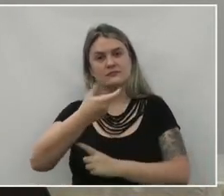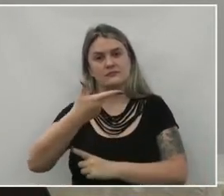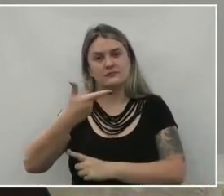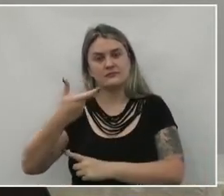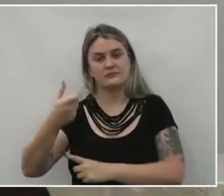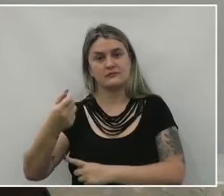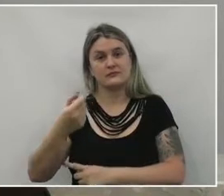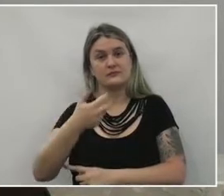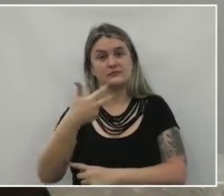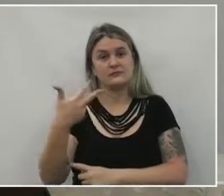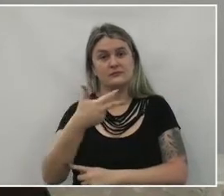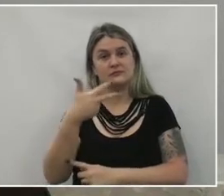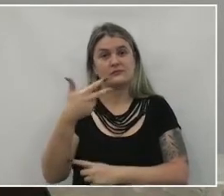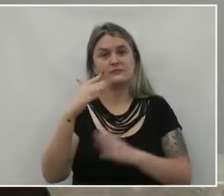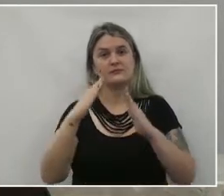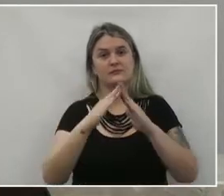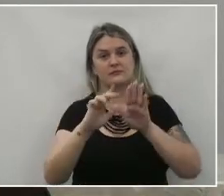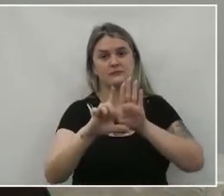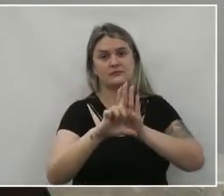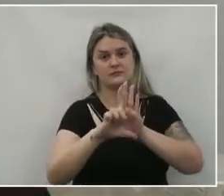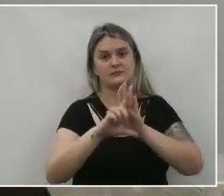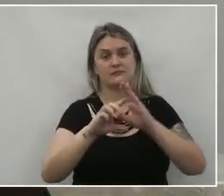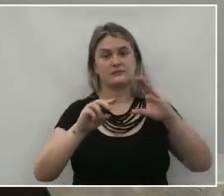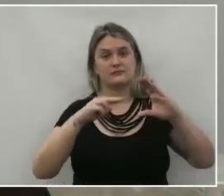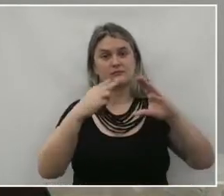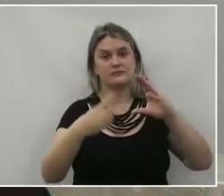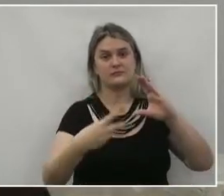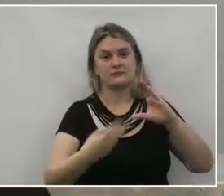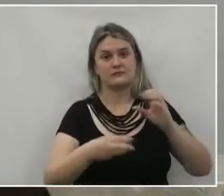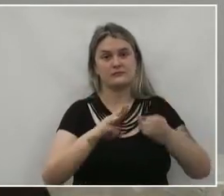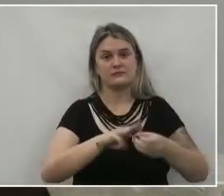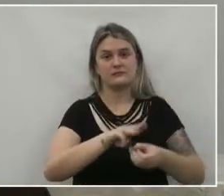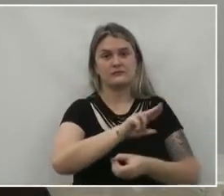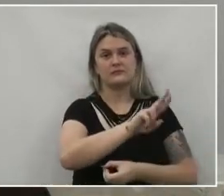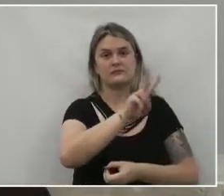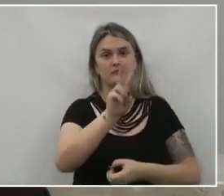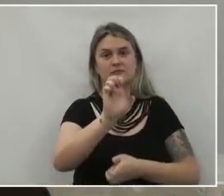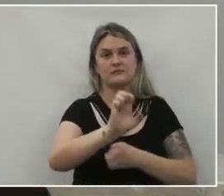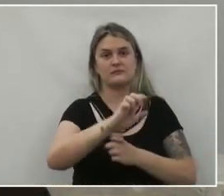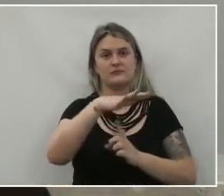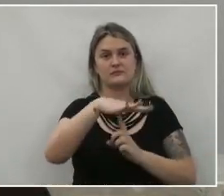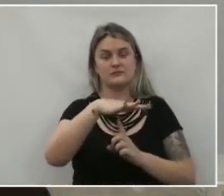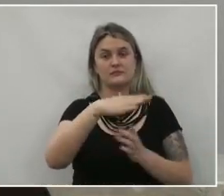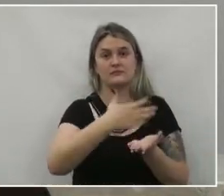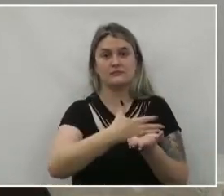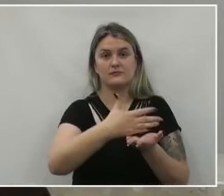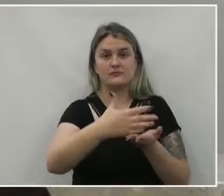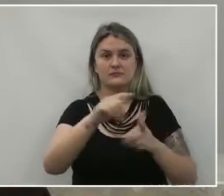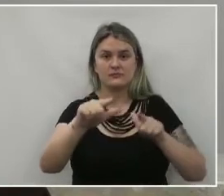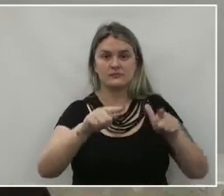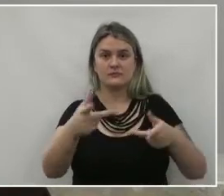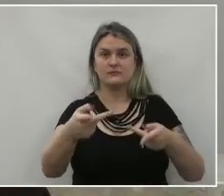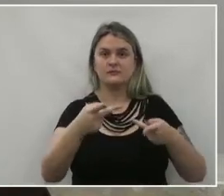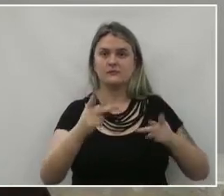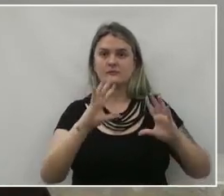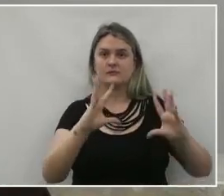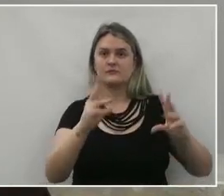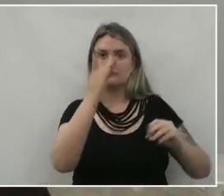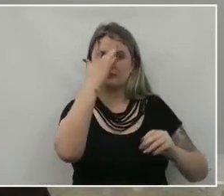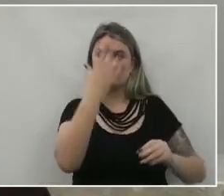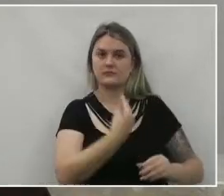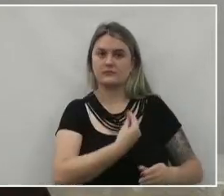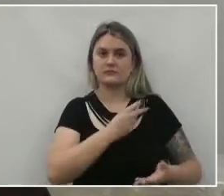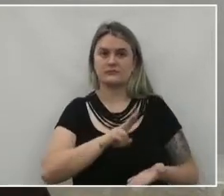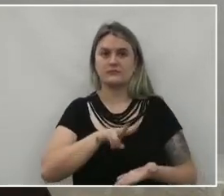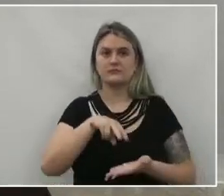da 33ª Legislatura da Câmara Municipal de Nona Vitória, Estado do Paraná. Iniciando os trabalhos, convidamos a todos para que em pé